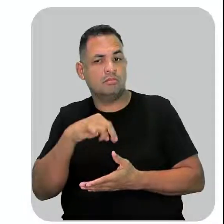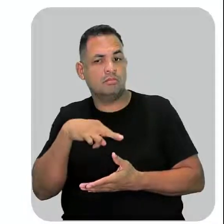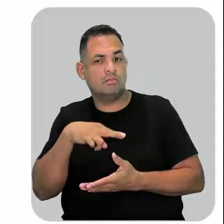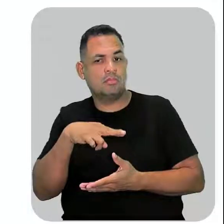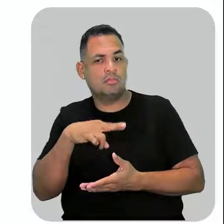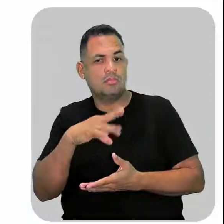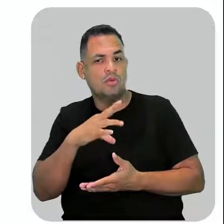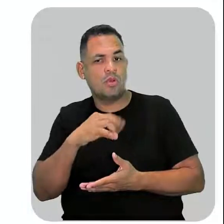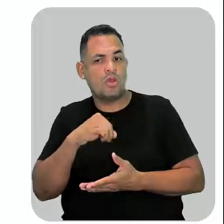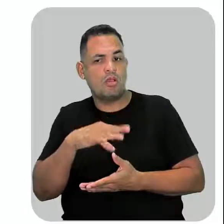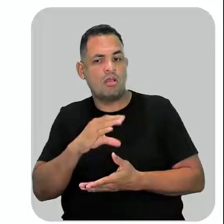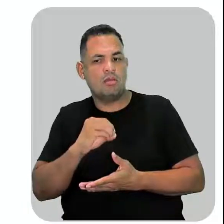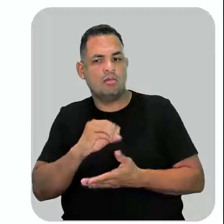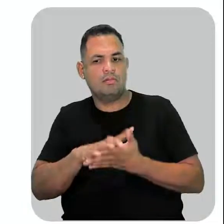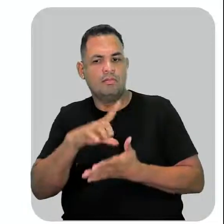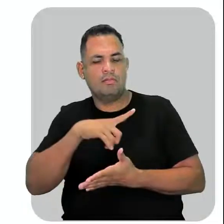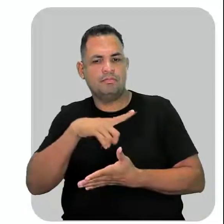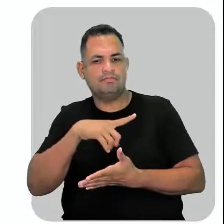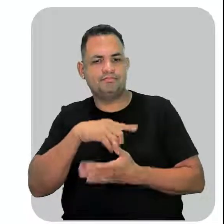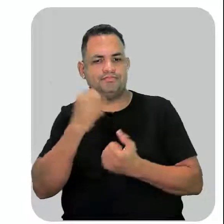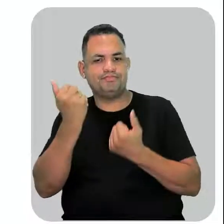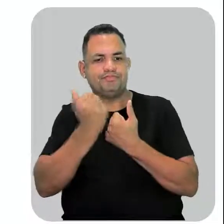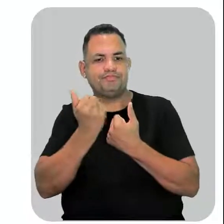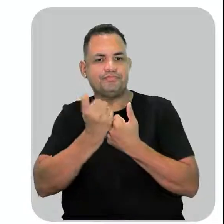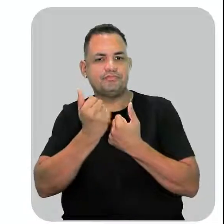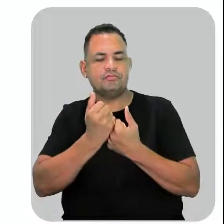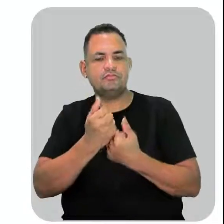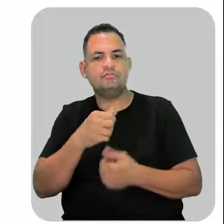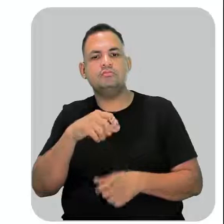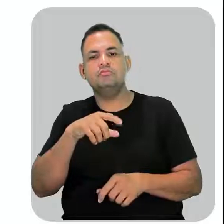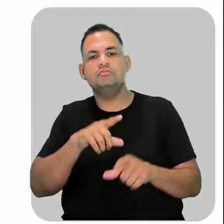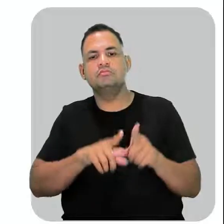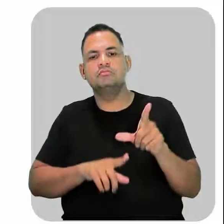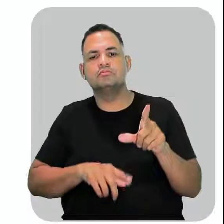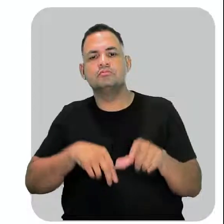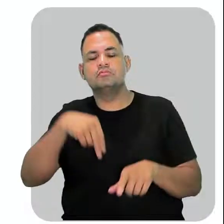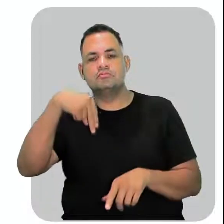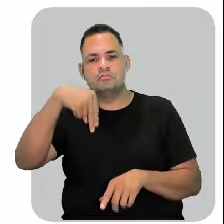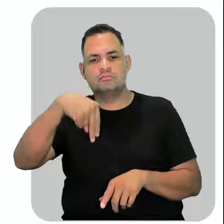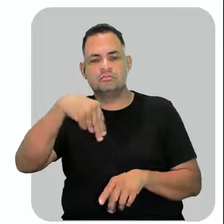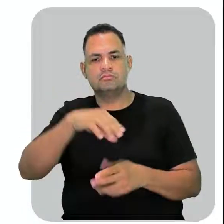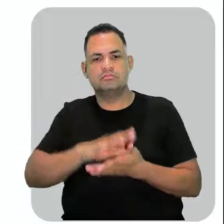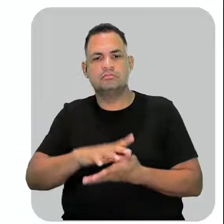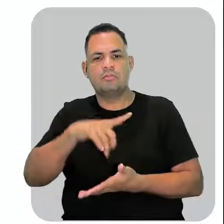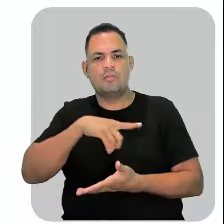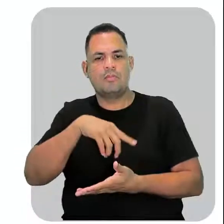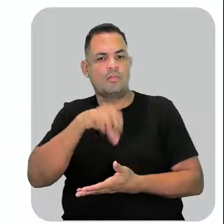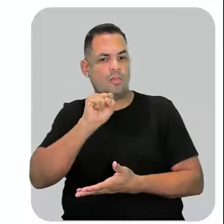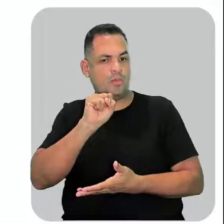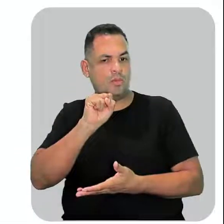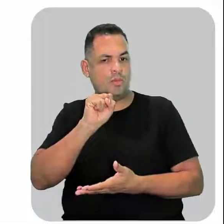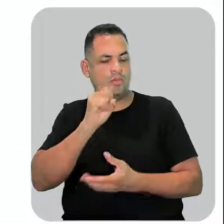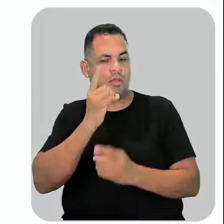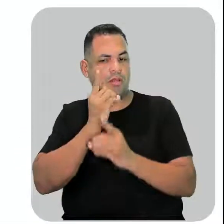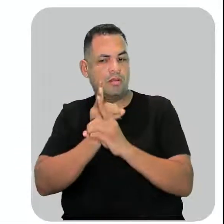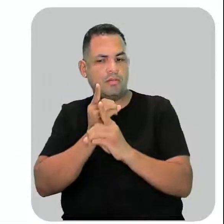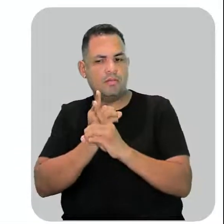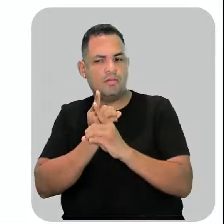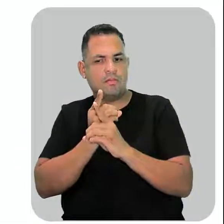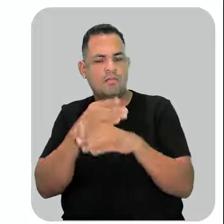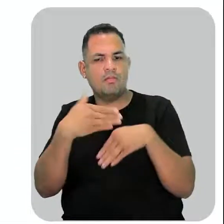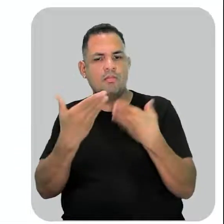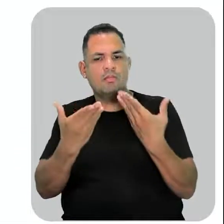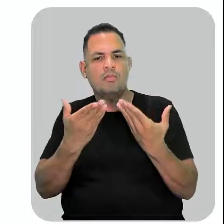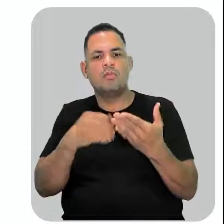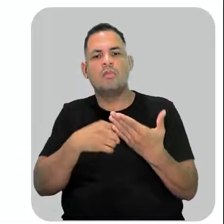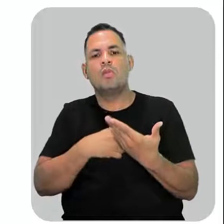tem, ela é representada, é substituída aqui, ó, na letra N. Então, se eu tenho 8 carbonos, para descobrir